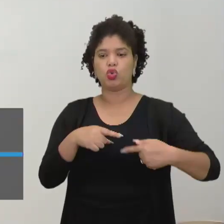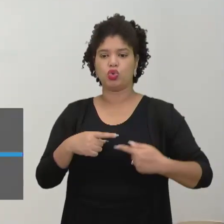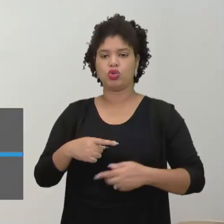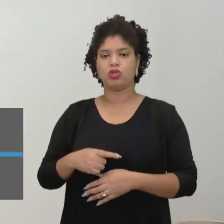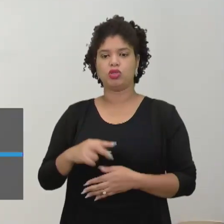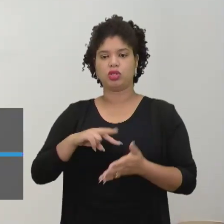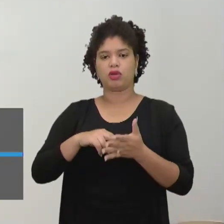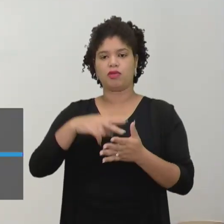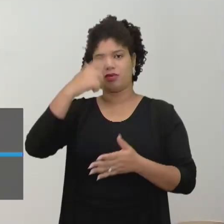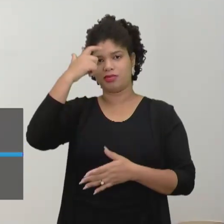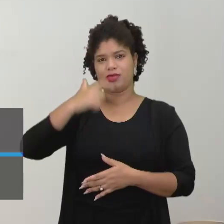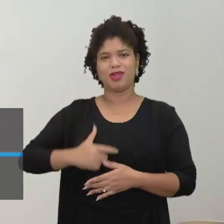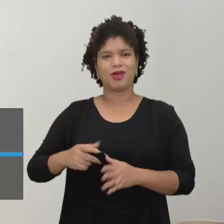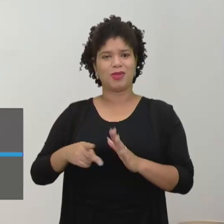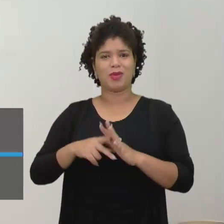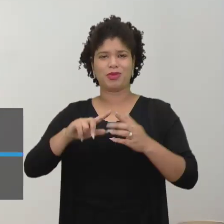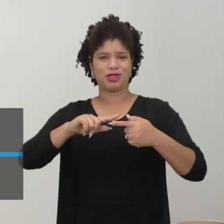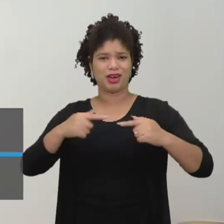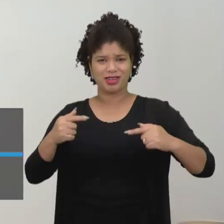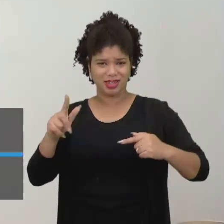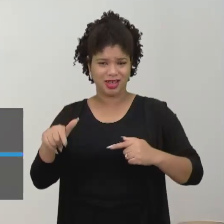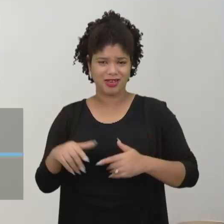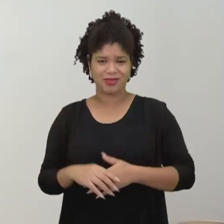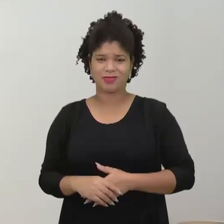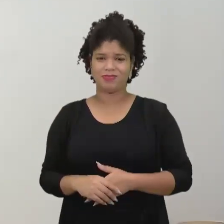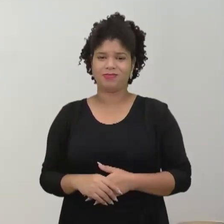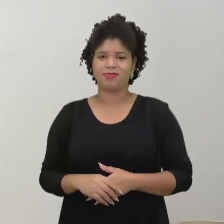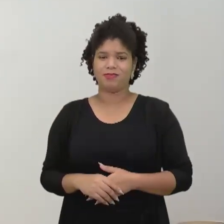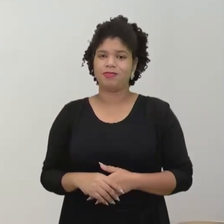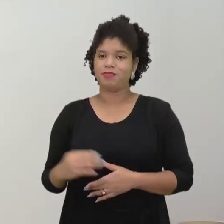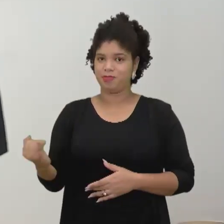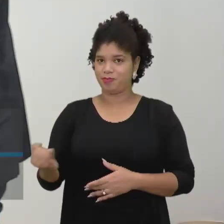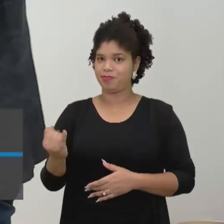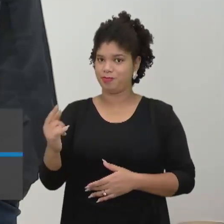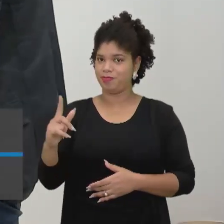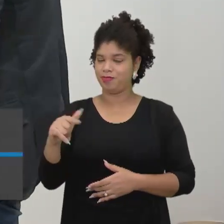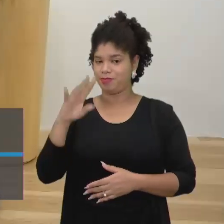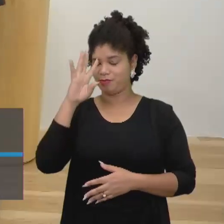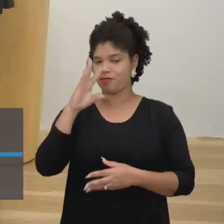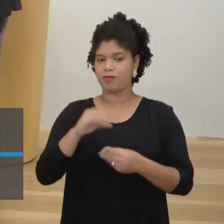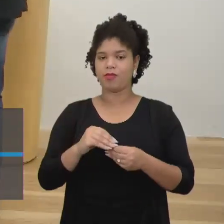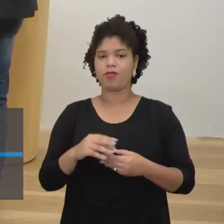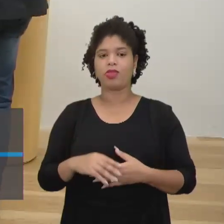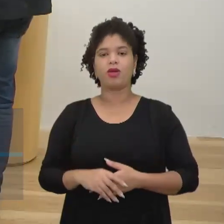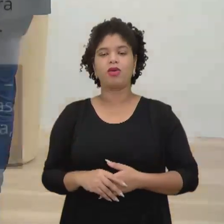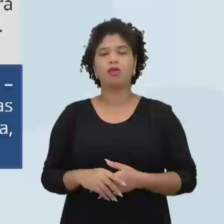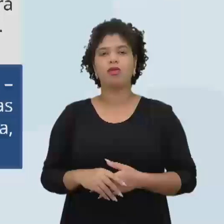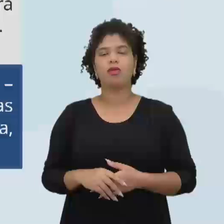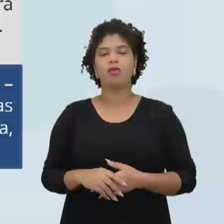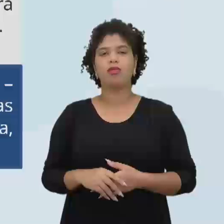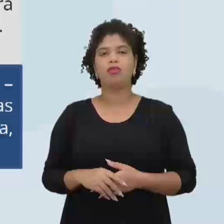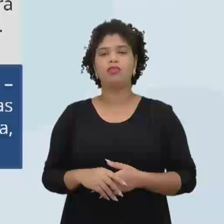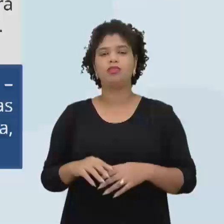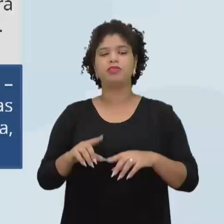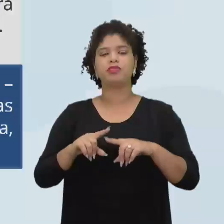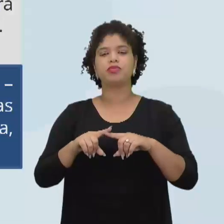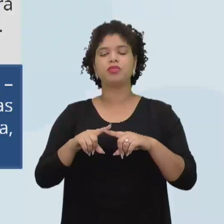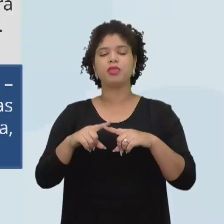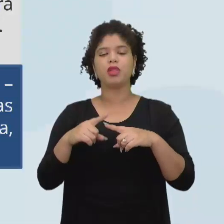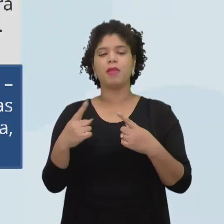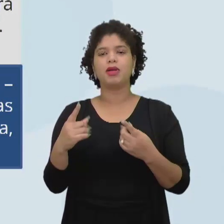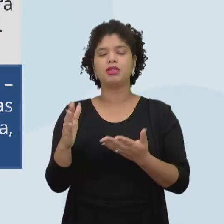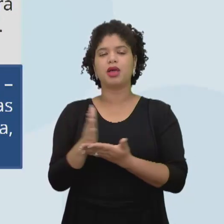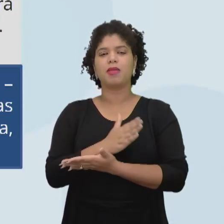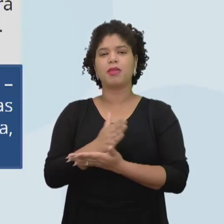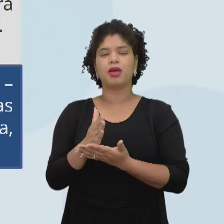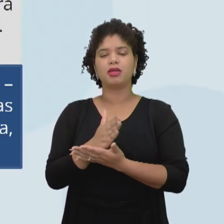né, genética, digamos assim. Então é super importante. E olha lá, o que significou o apartheid, né? Além dessa